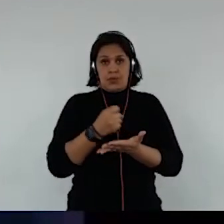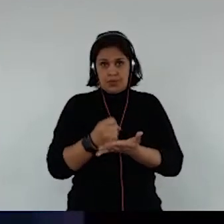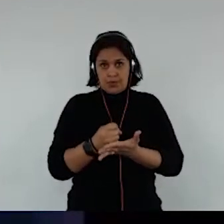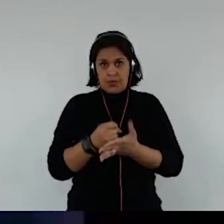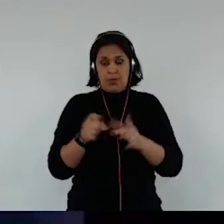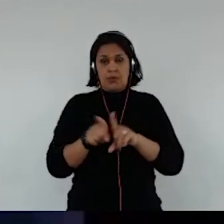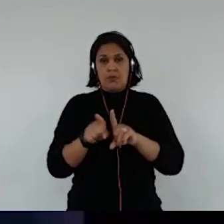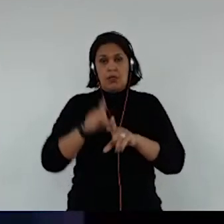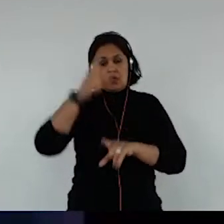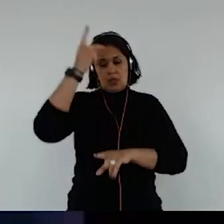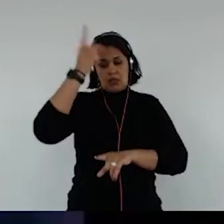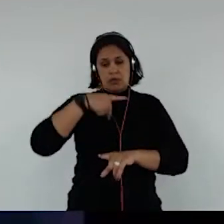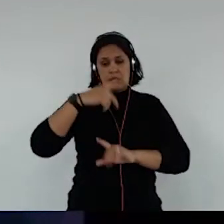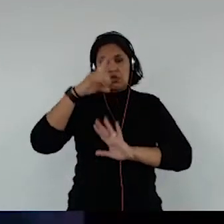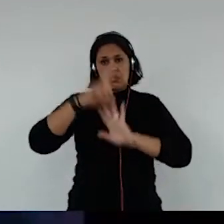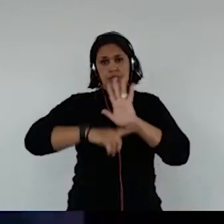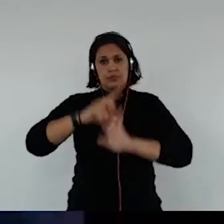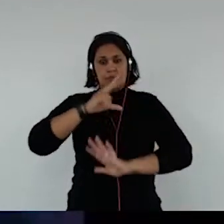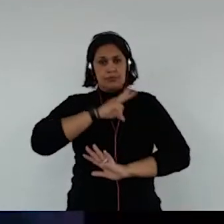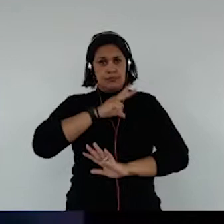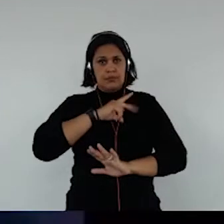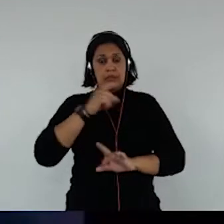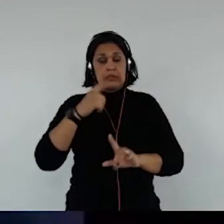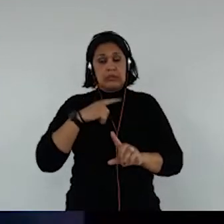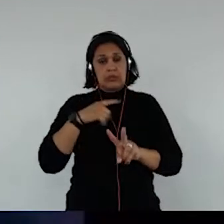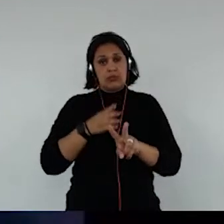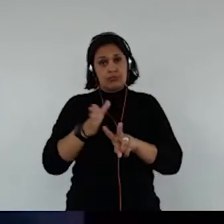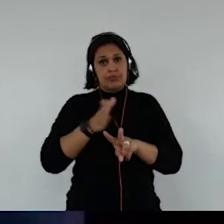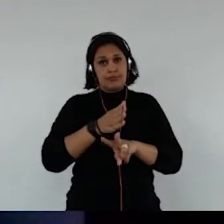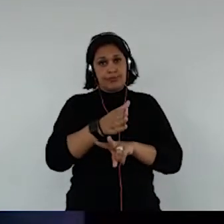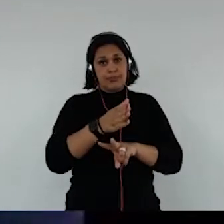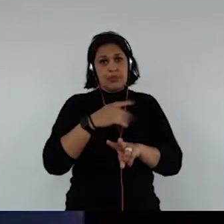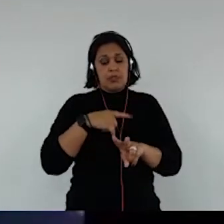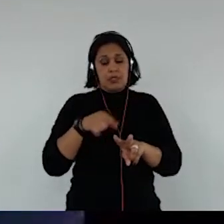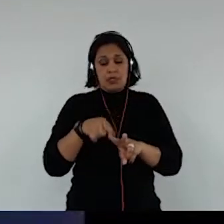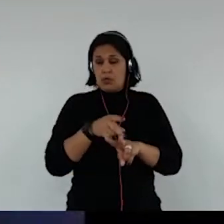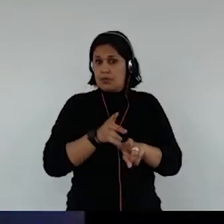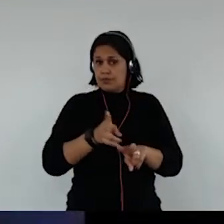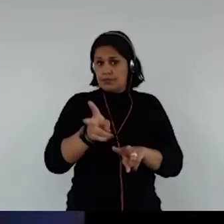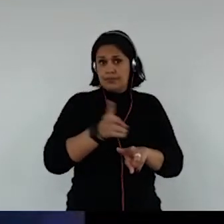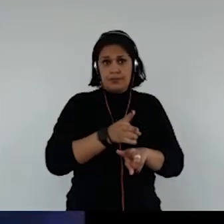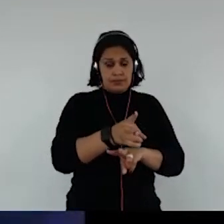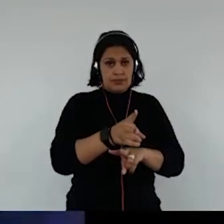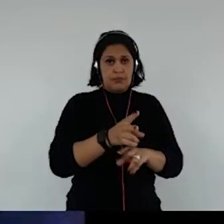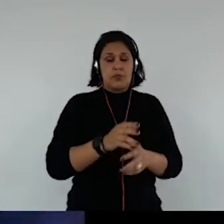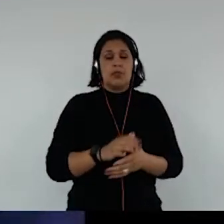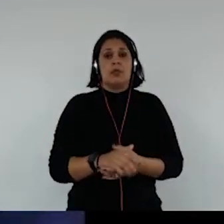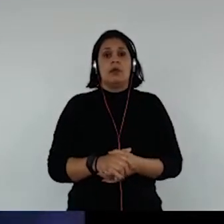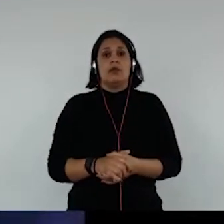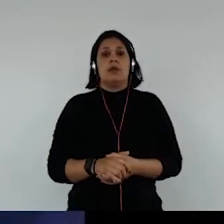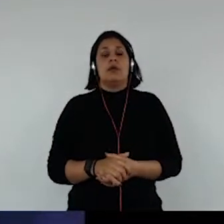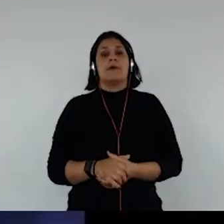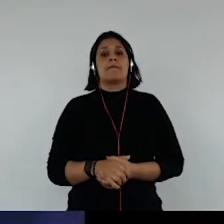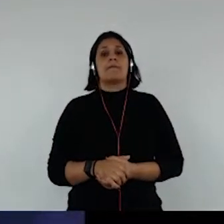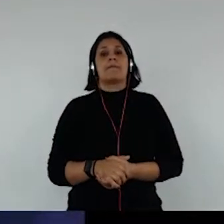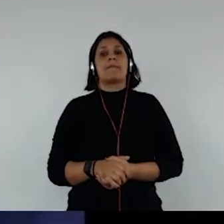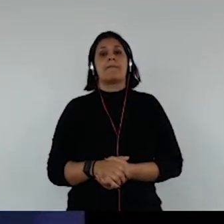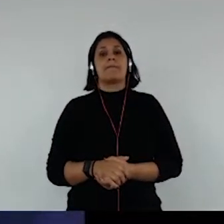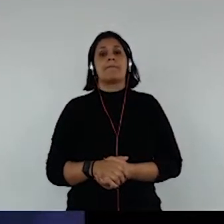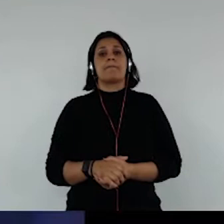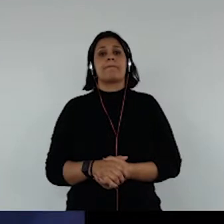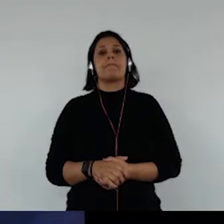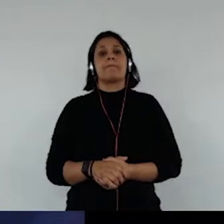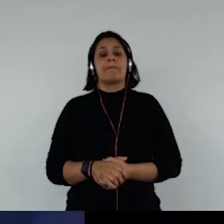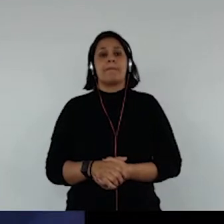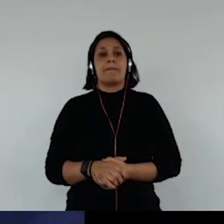direito privado, há duas correntes permanentes que se contrapõem, né? Uma